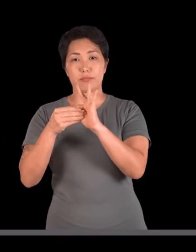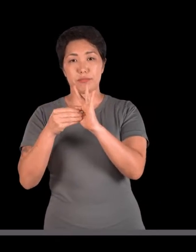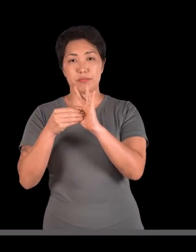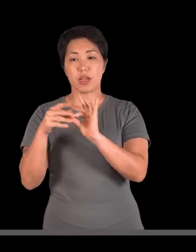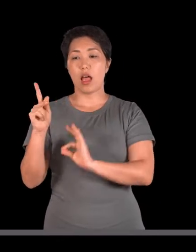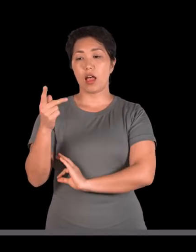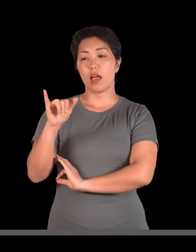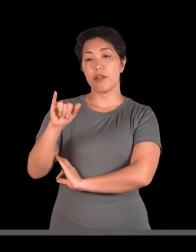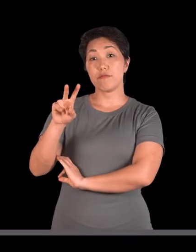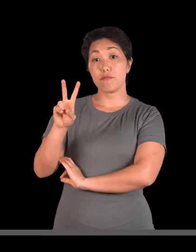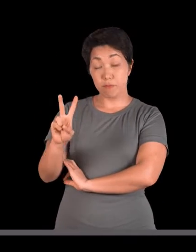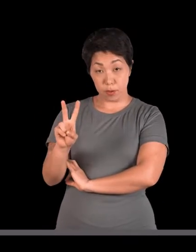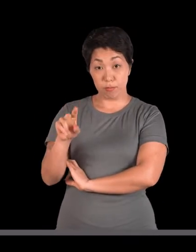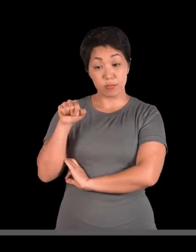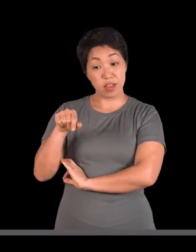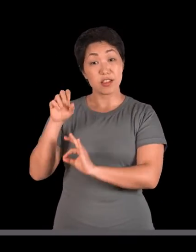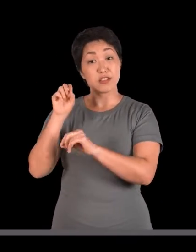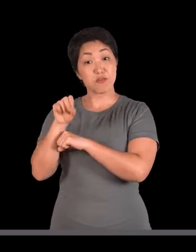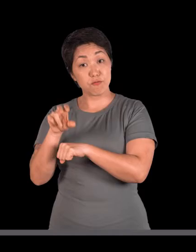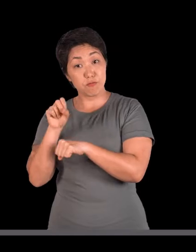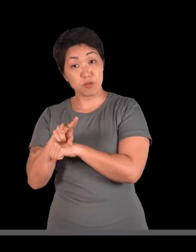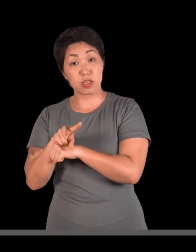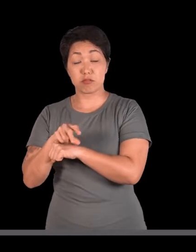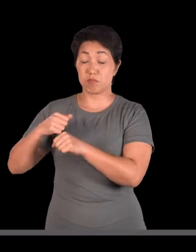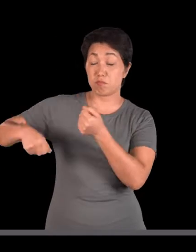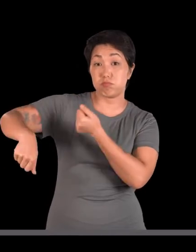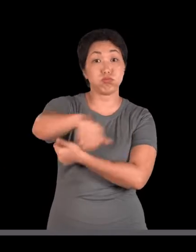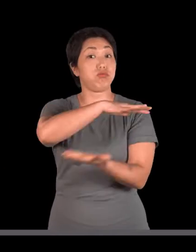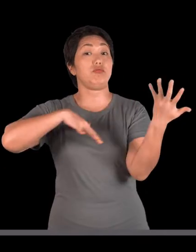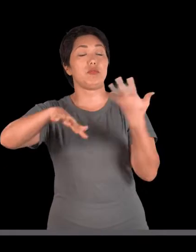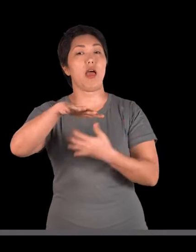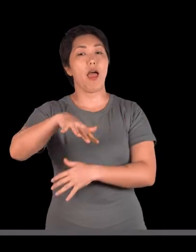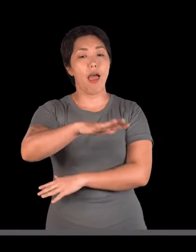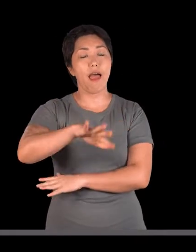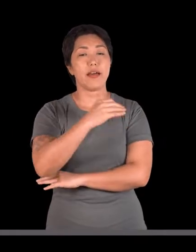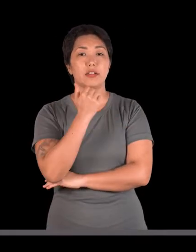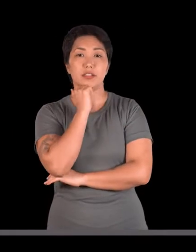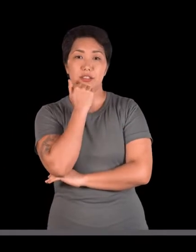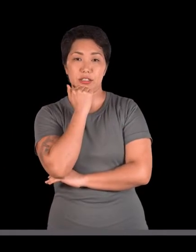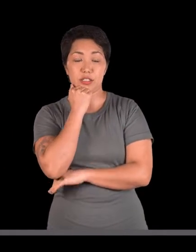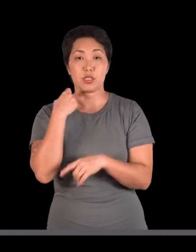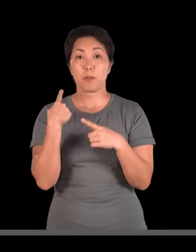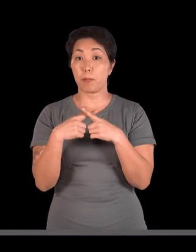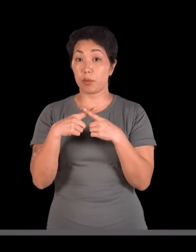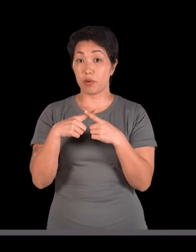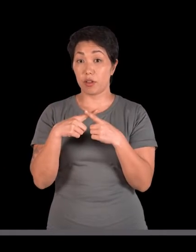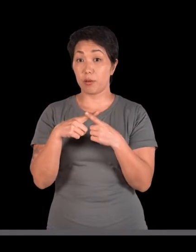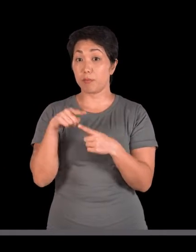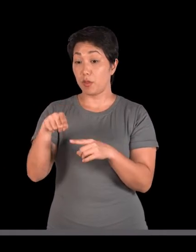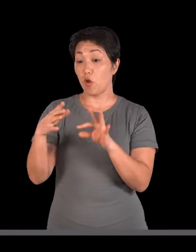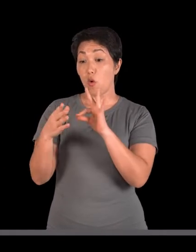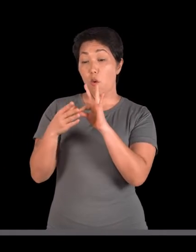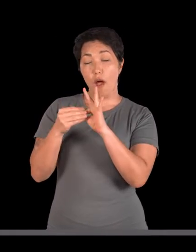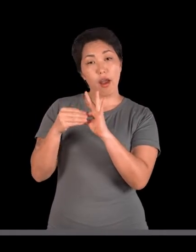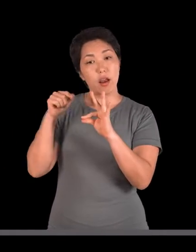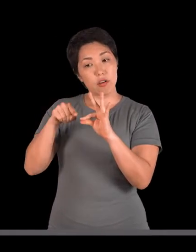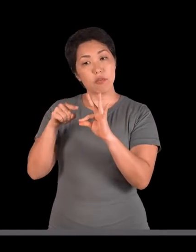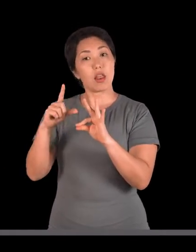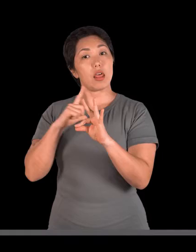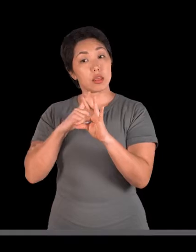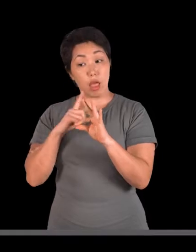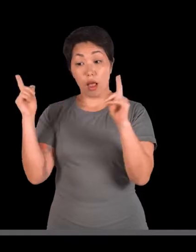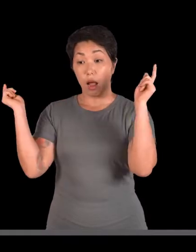vírus HIV é um vírus que ele revolucionou em muitas coisas a ciência, pelo fato dele ser um vírus que ele tem uma enzima, que ele